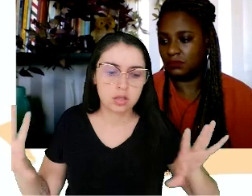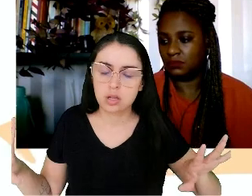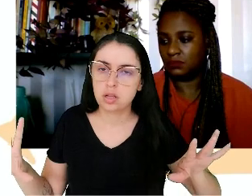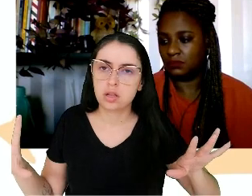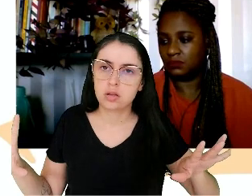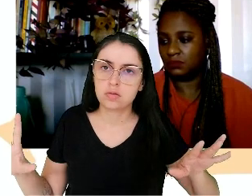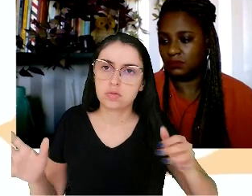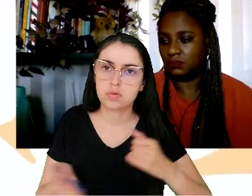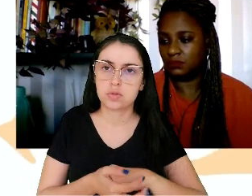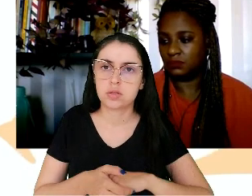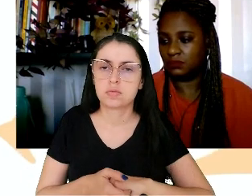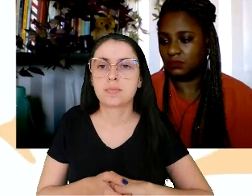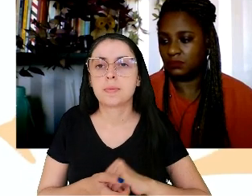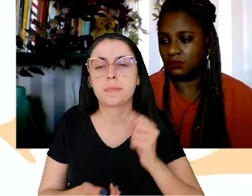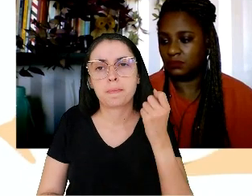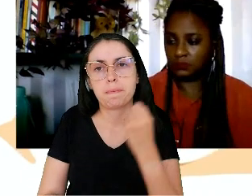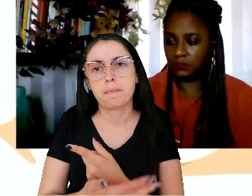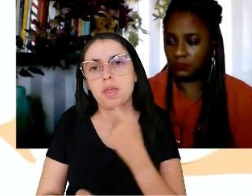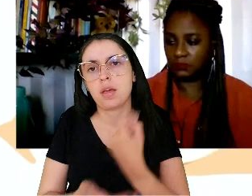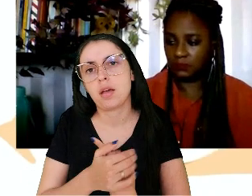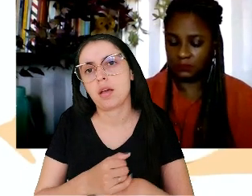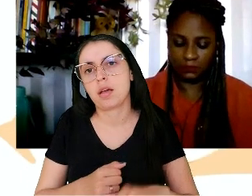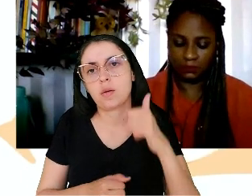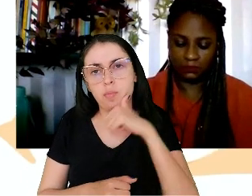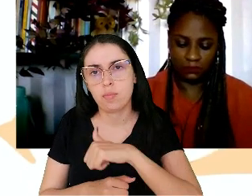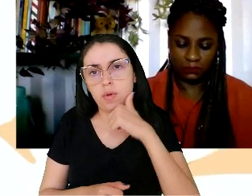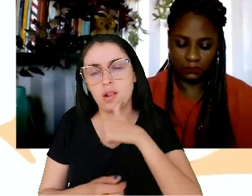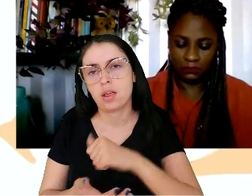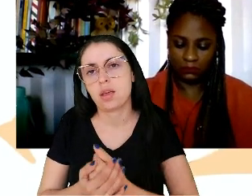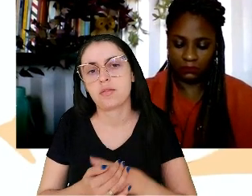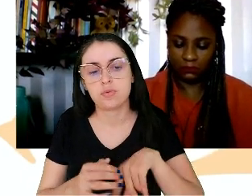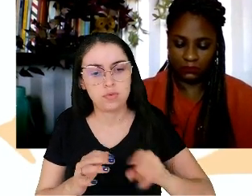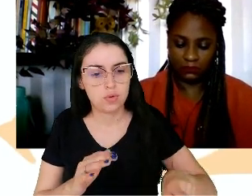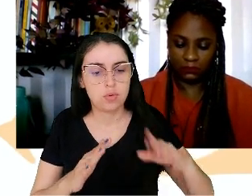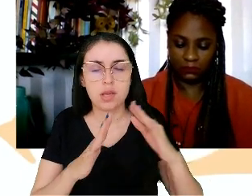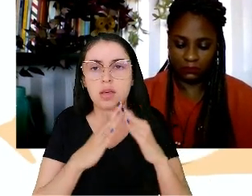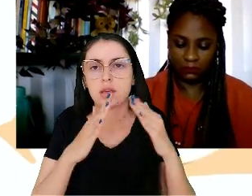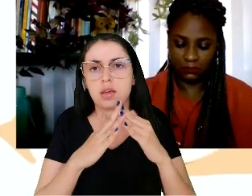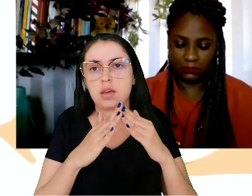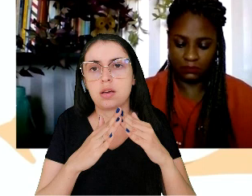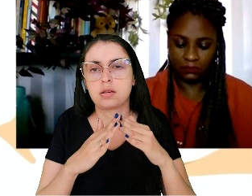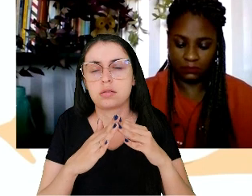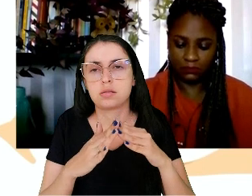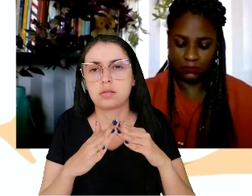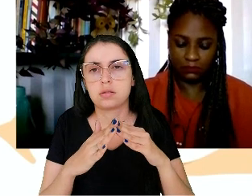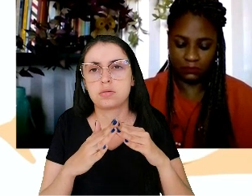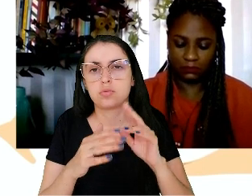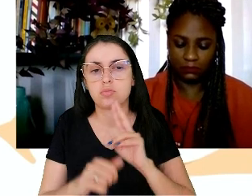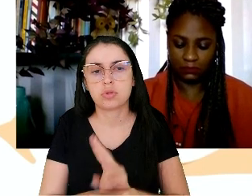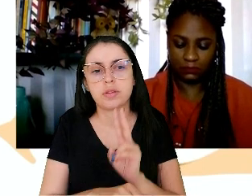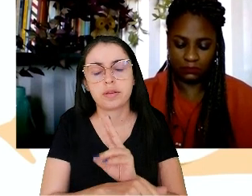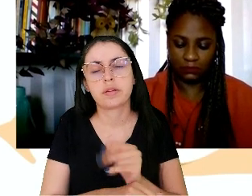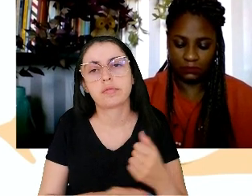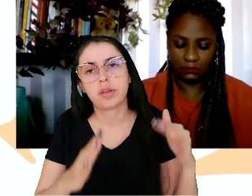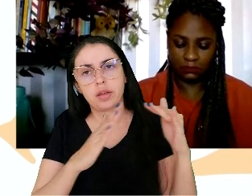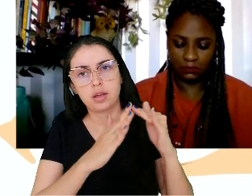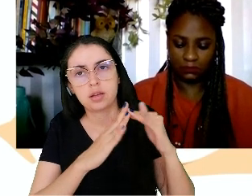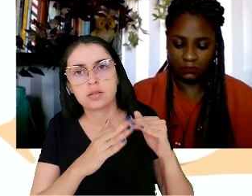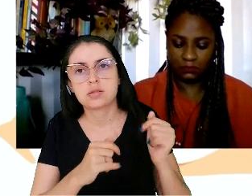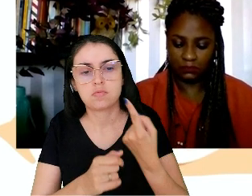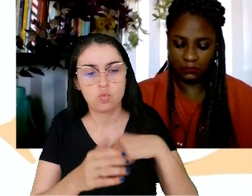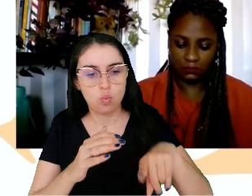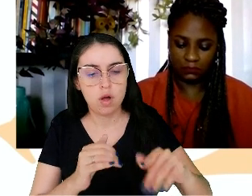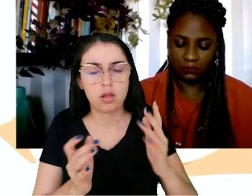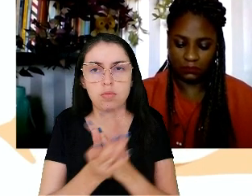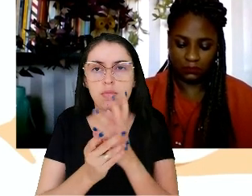de divórcio, que se paga a pensão para aquela mulher que ficou em casa cuidando do lar, enquanto o